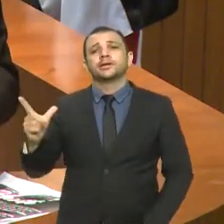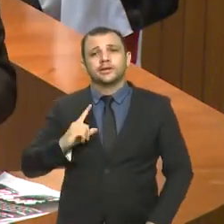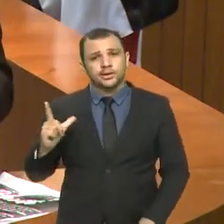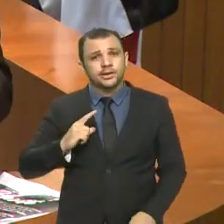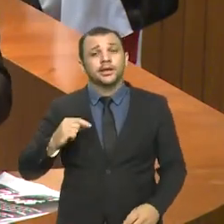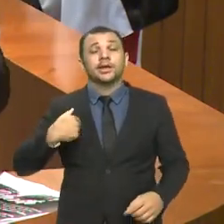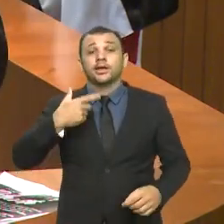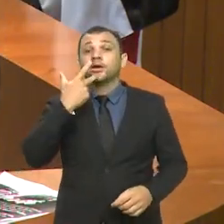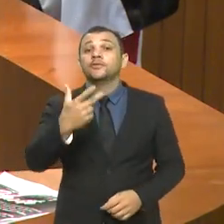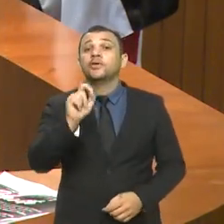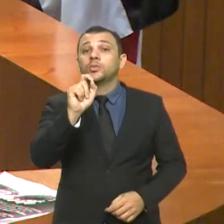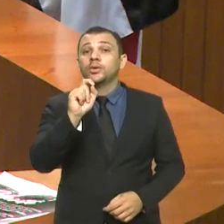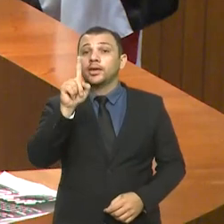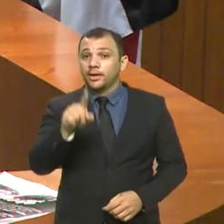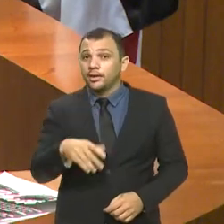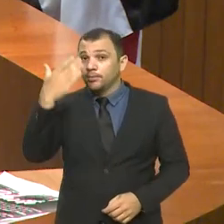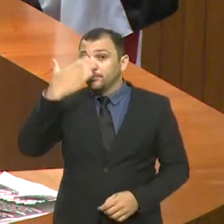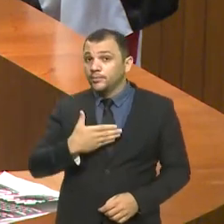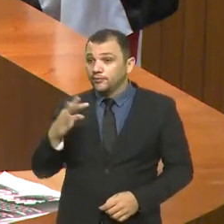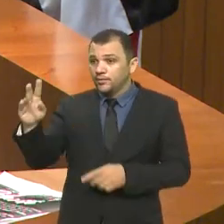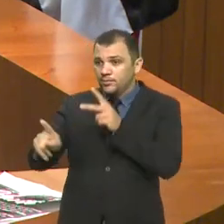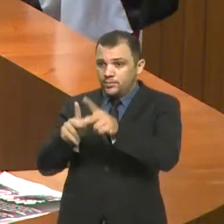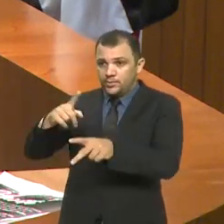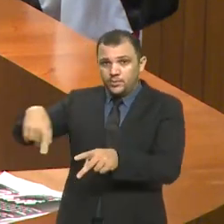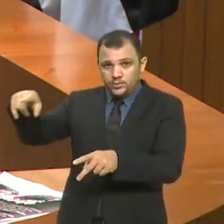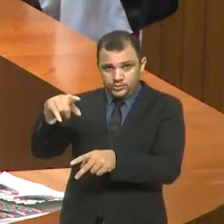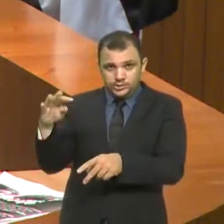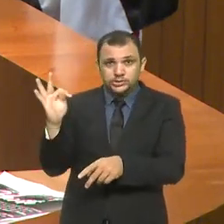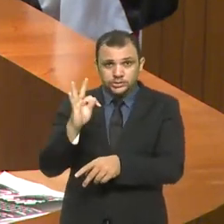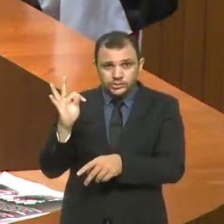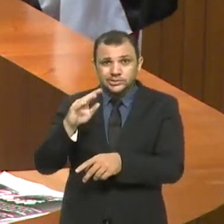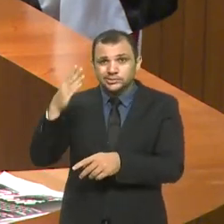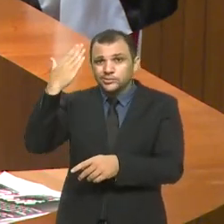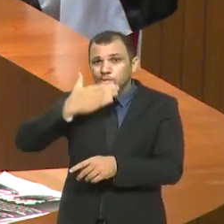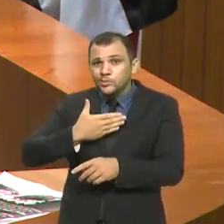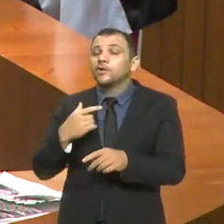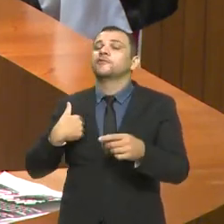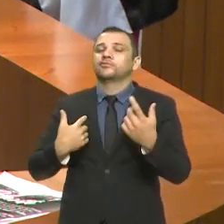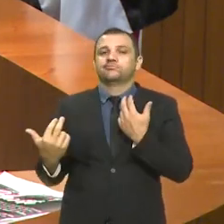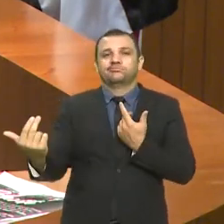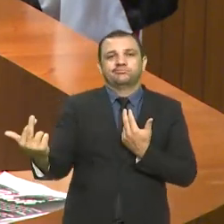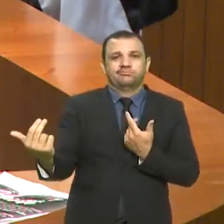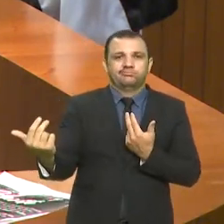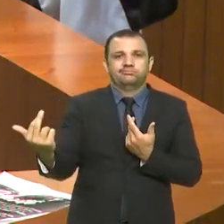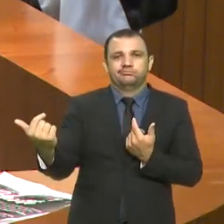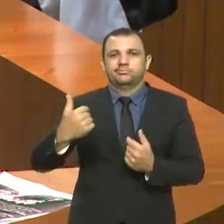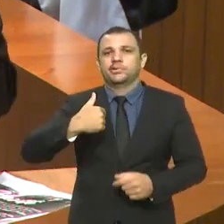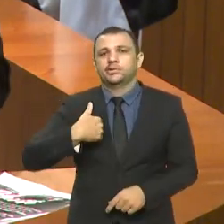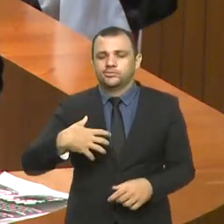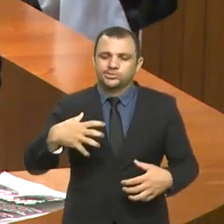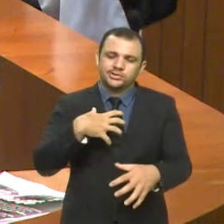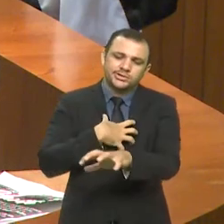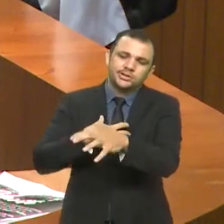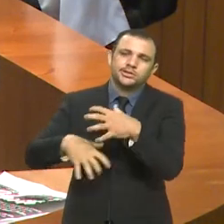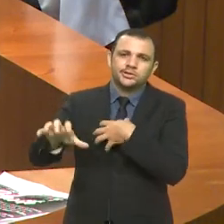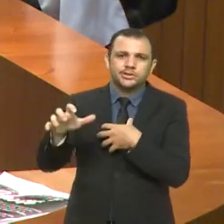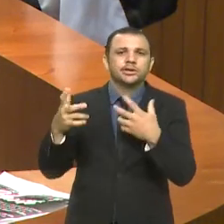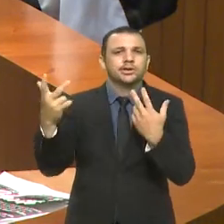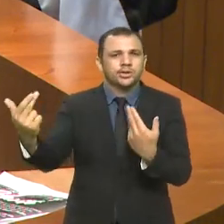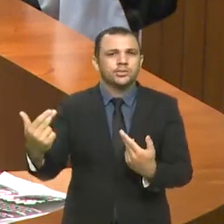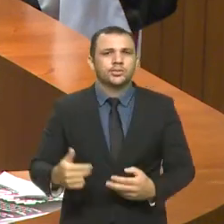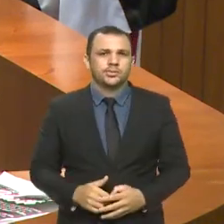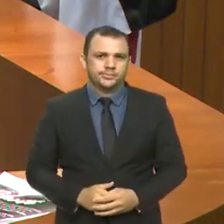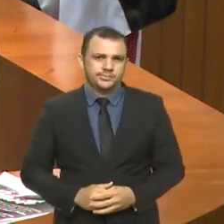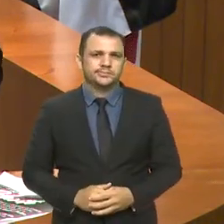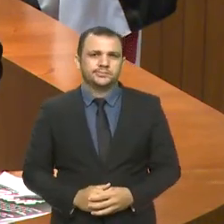deputado que sente na pele. Um deputado que é igual à população. Um deputado que sente o que a população sente. E é